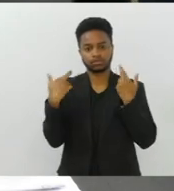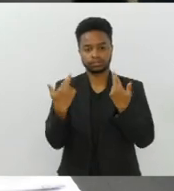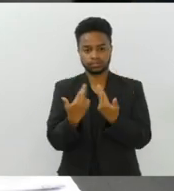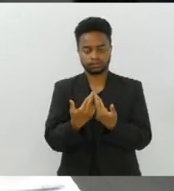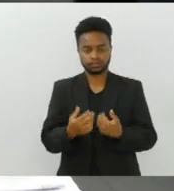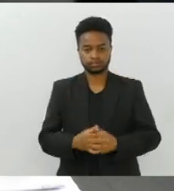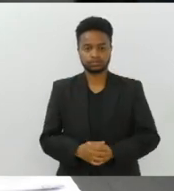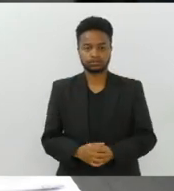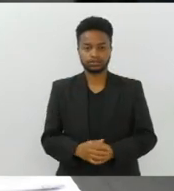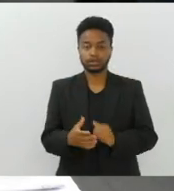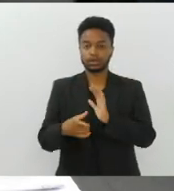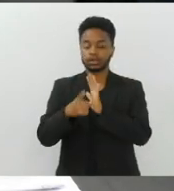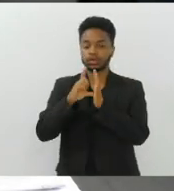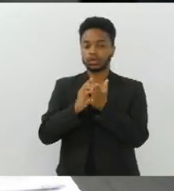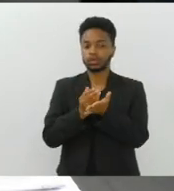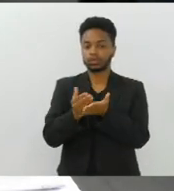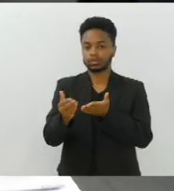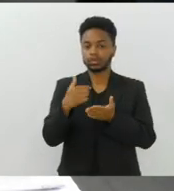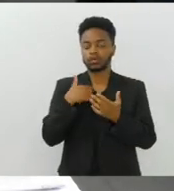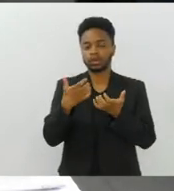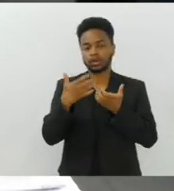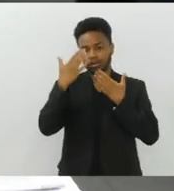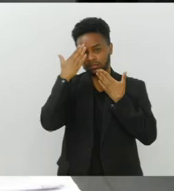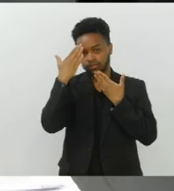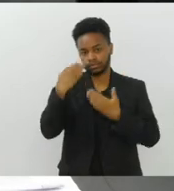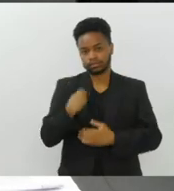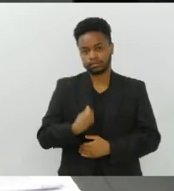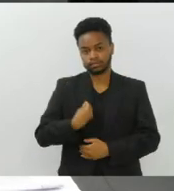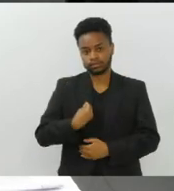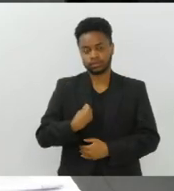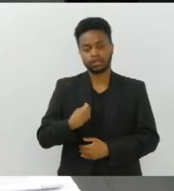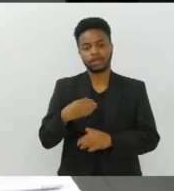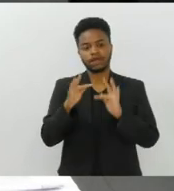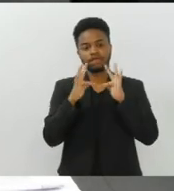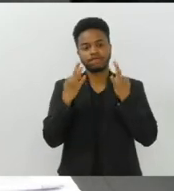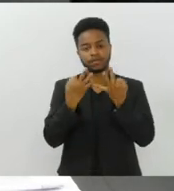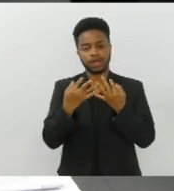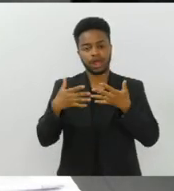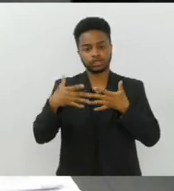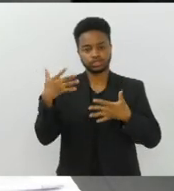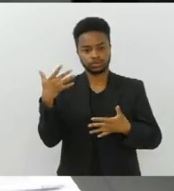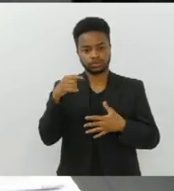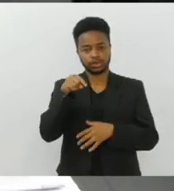Gostaria, antes de começar, também agradecer a presença dos pais e mães atípicos aqui,